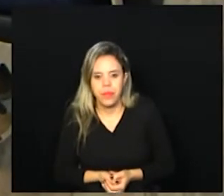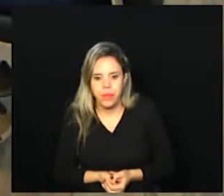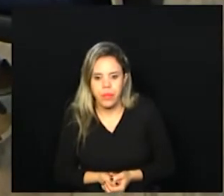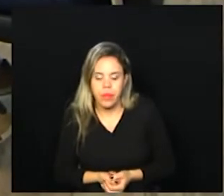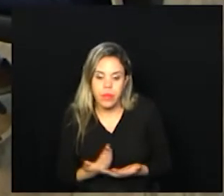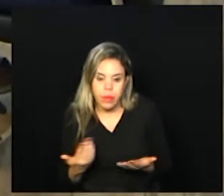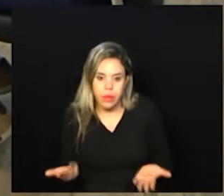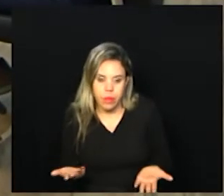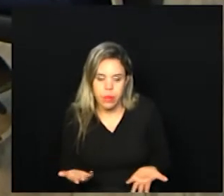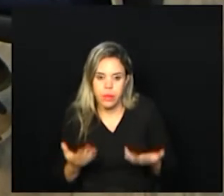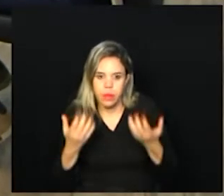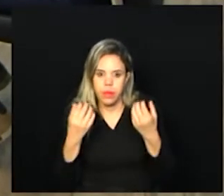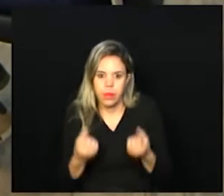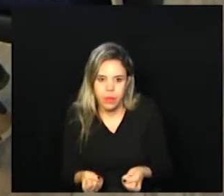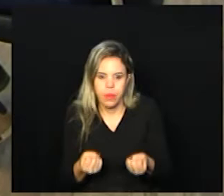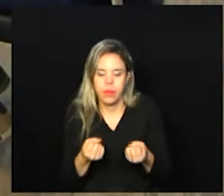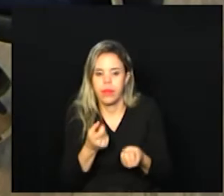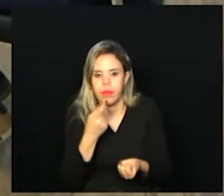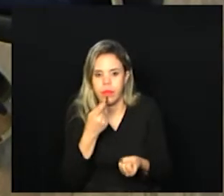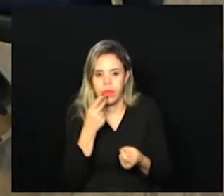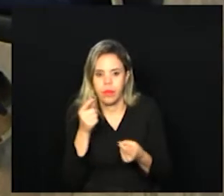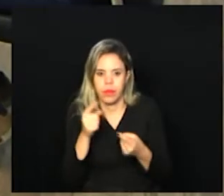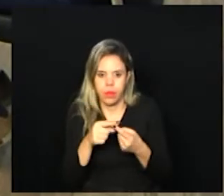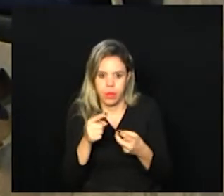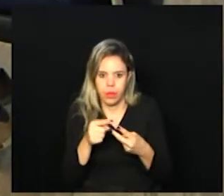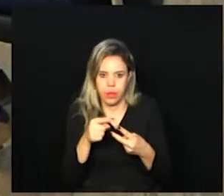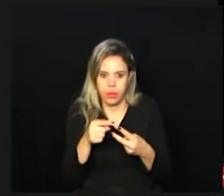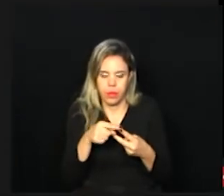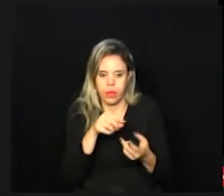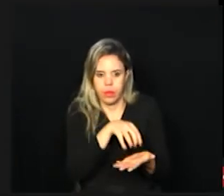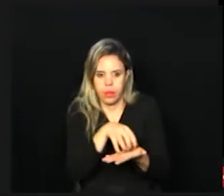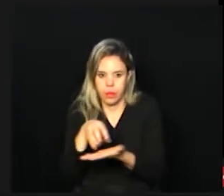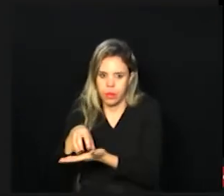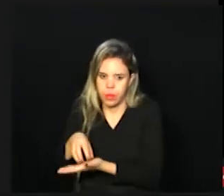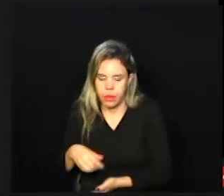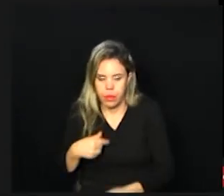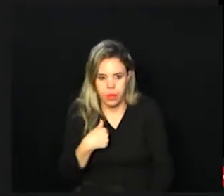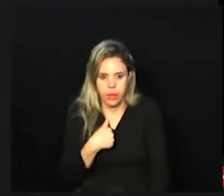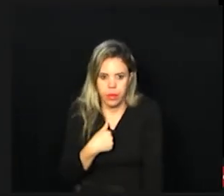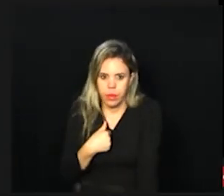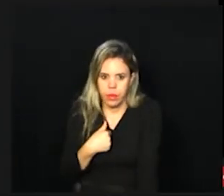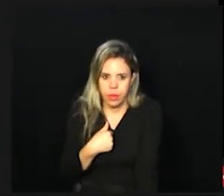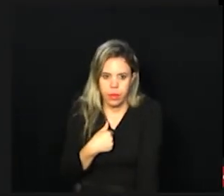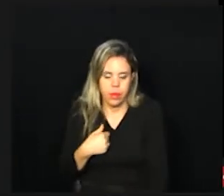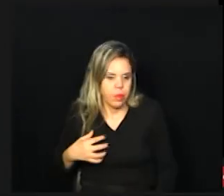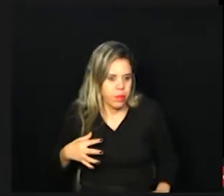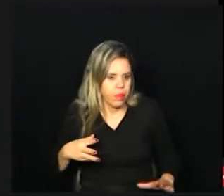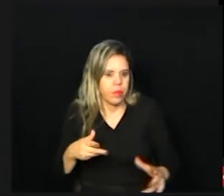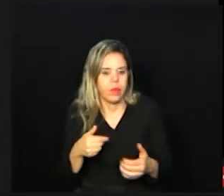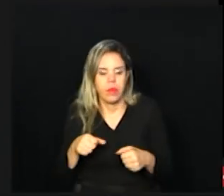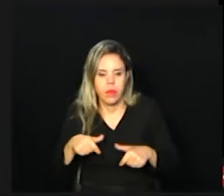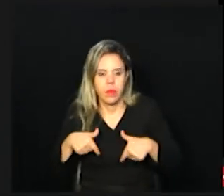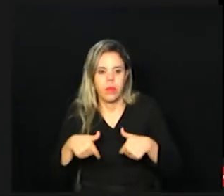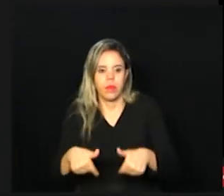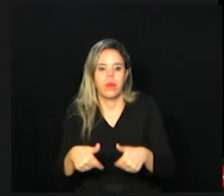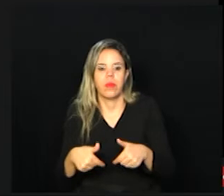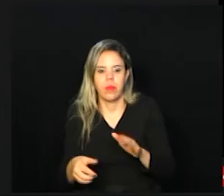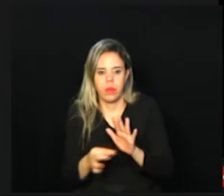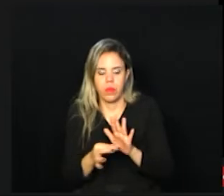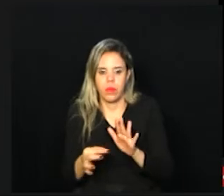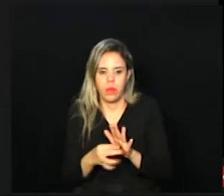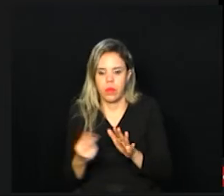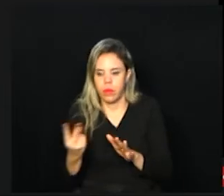Bom, vamos comentar primeiramente sobre a rede. Eu pactuo totalmente com a opinião das